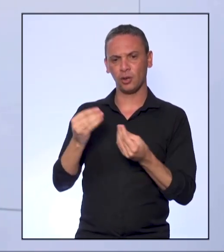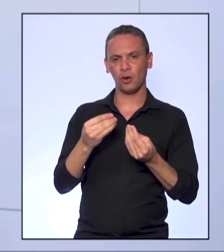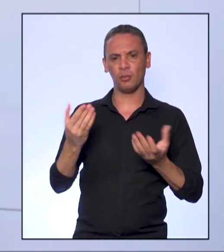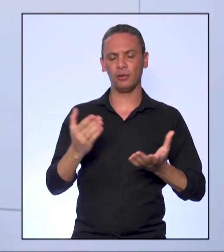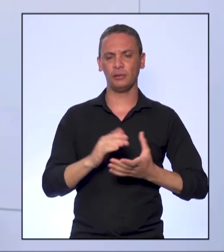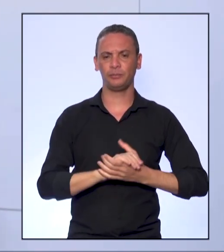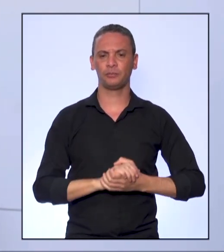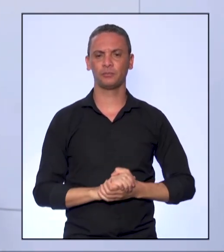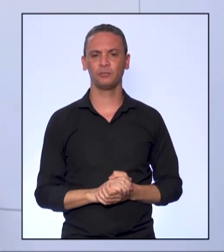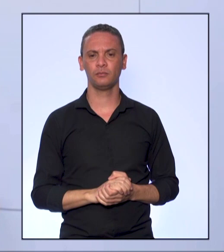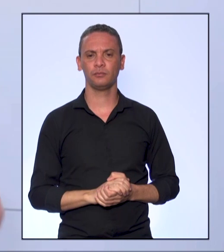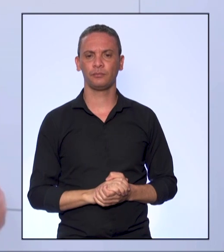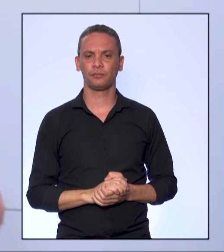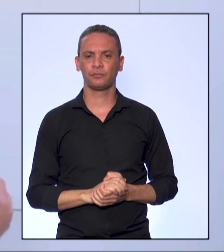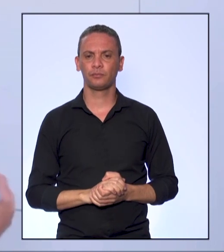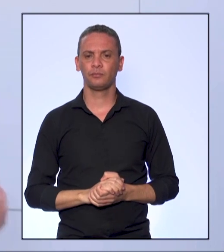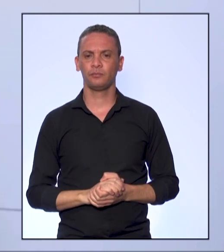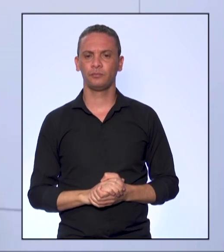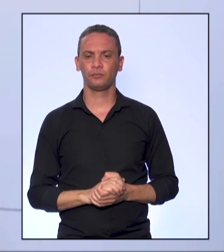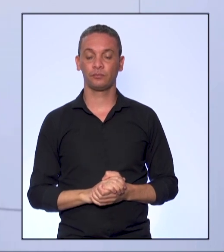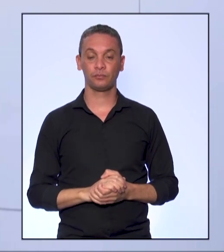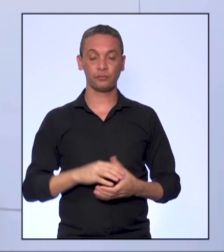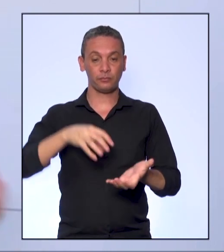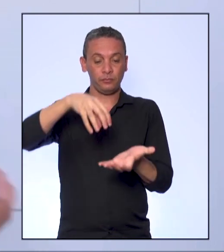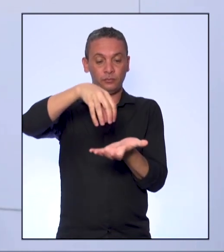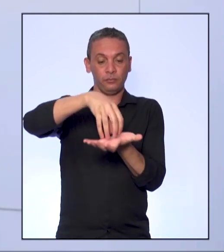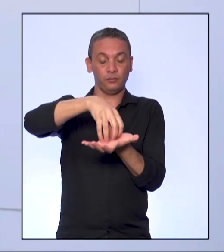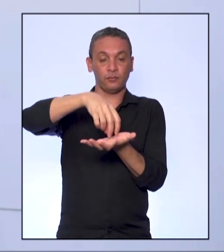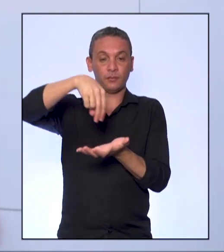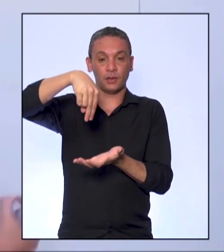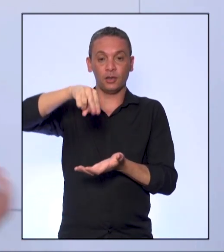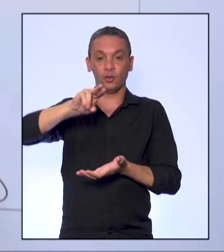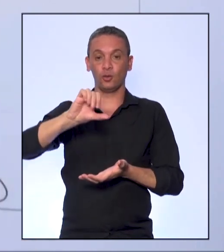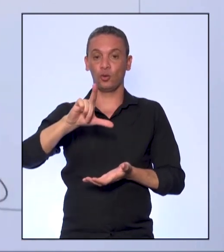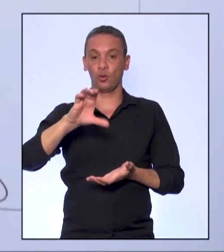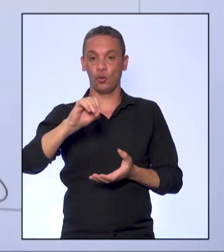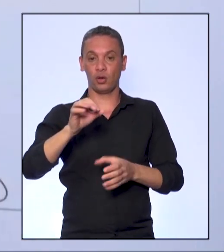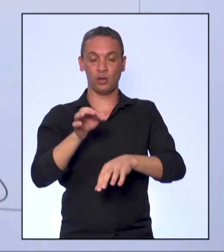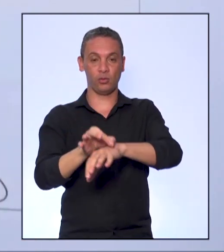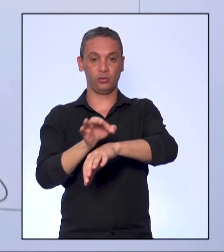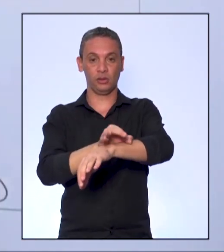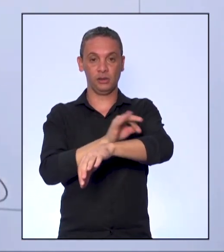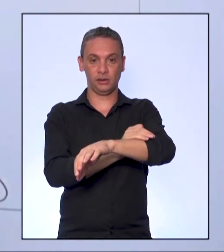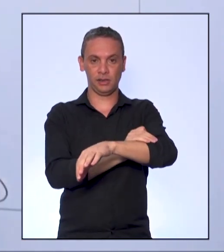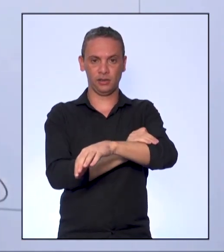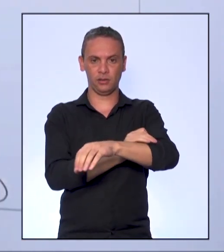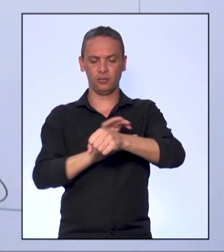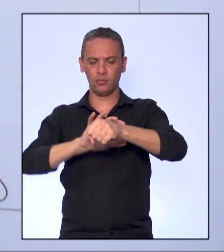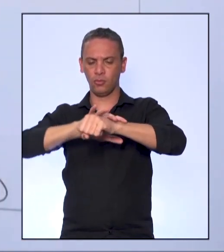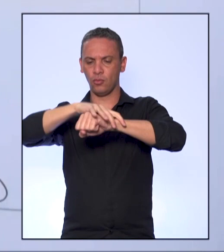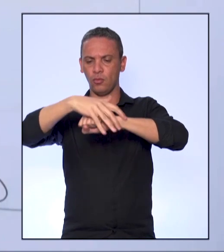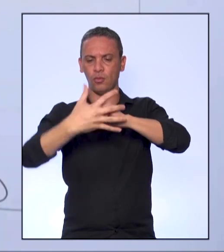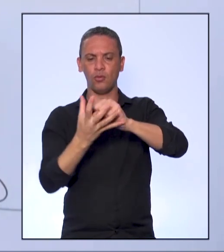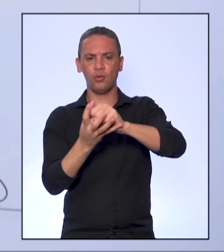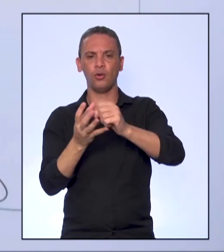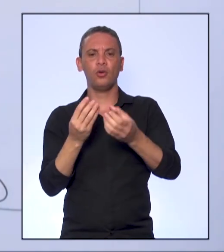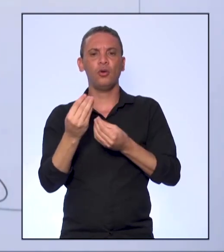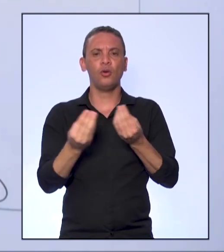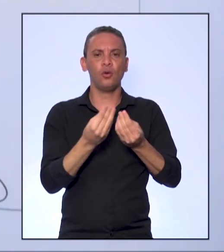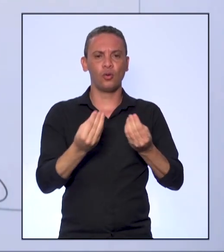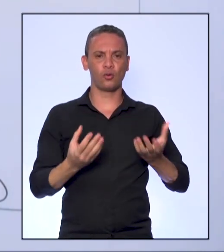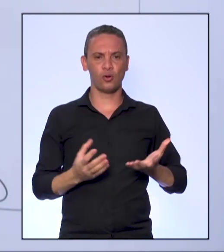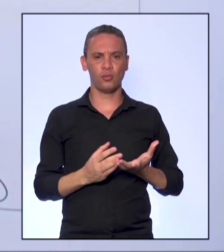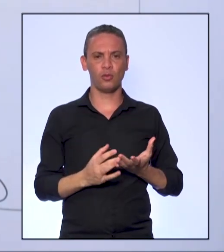colocar aqui embaixo. Esse aqui seria um núcleo da célula. Como é que ele vai ter o envelope dele? Tem gente que fala que o envelope